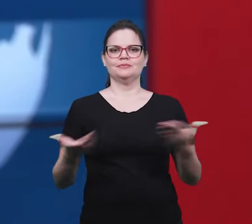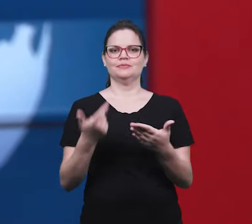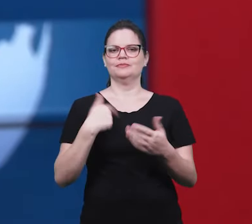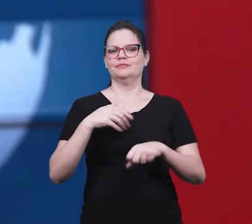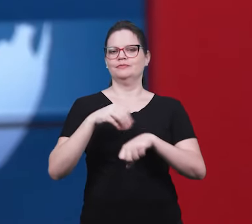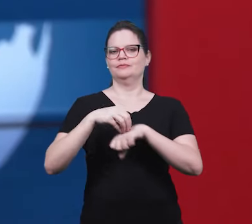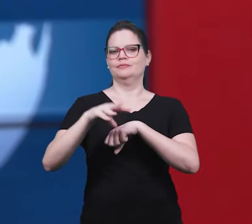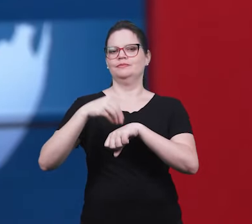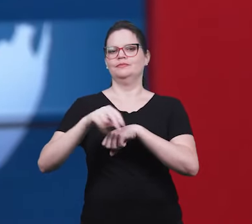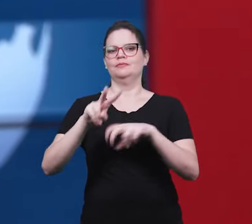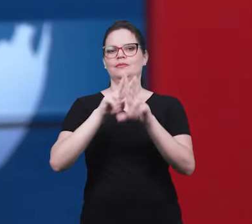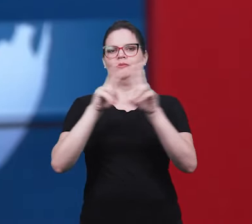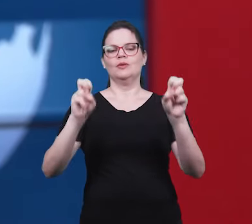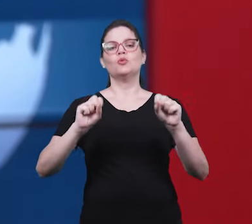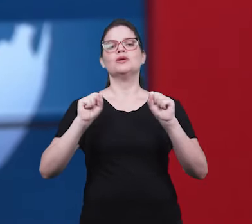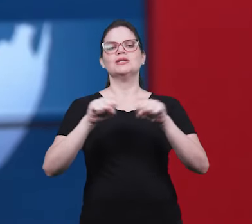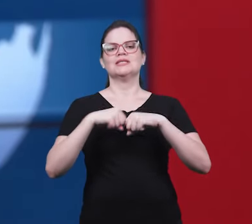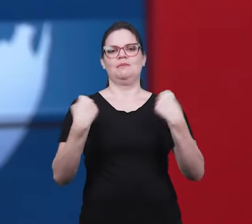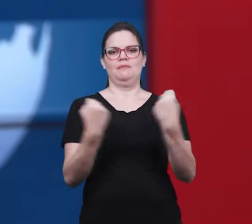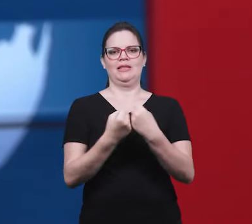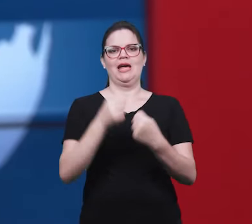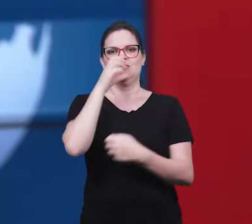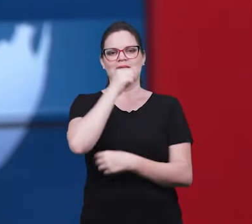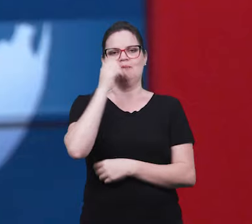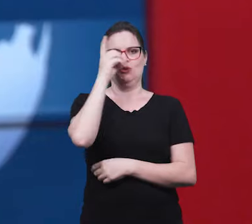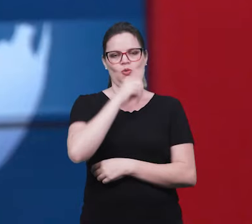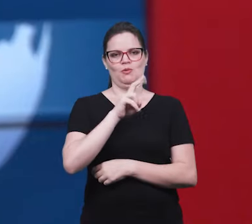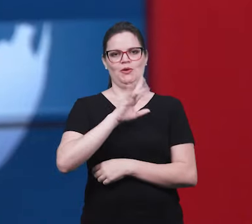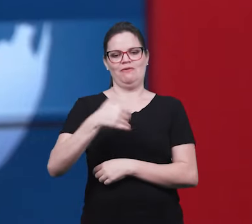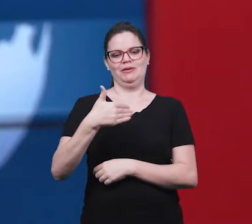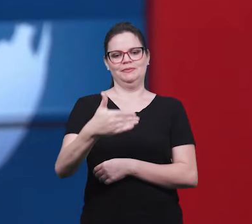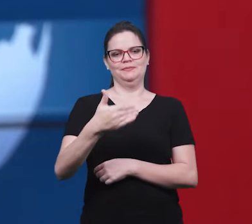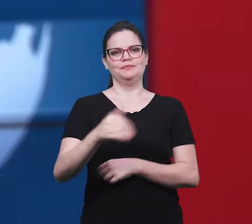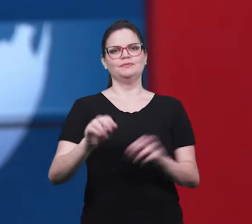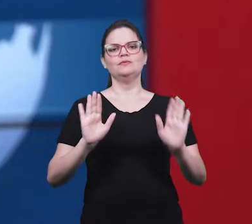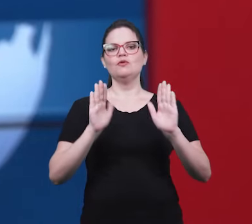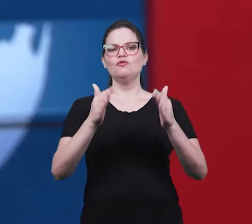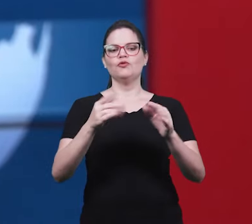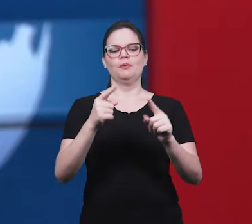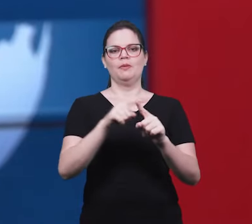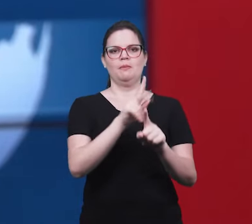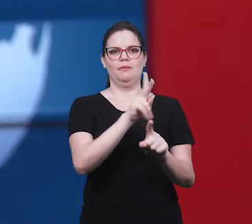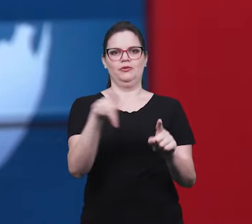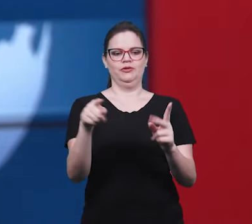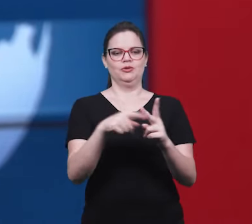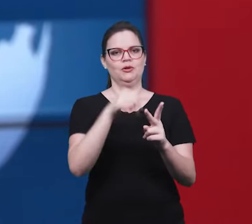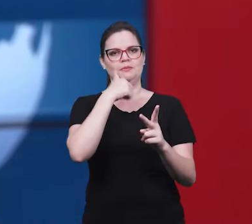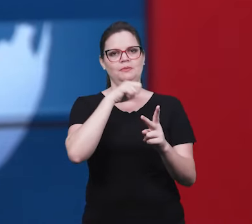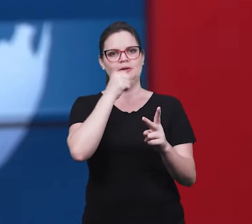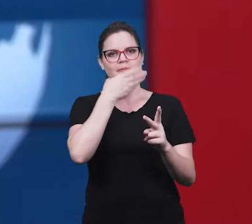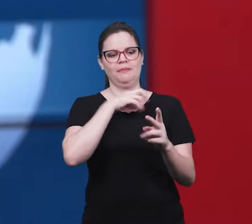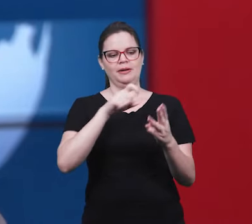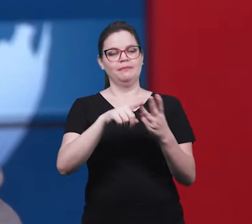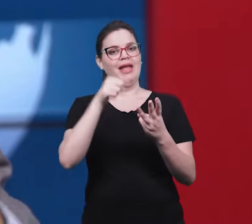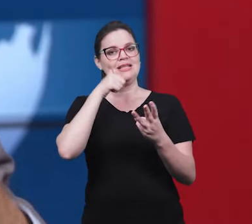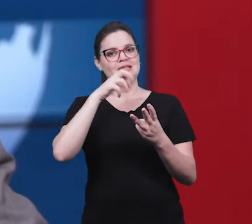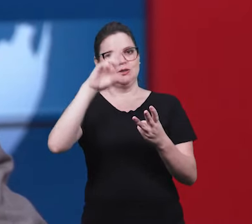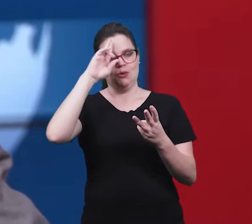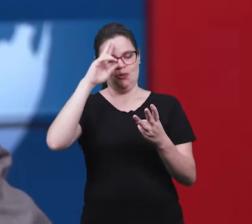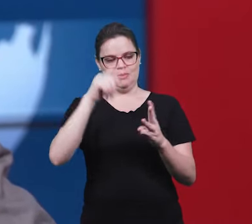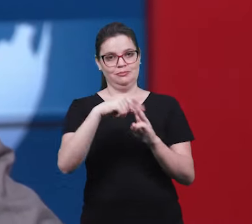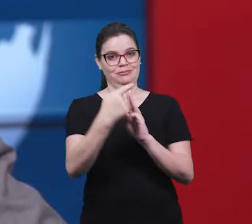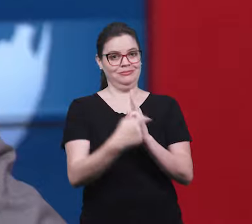falar com você sobre o seminário desse final de semana nesse final de semana tem seminário para professores pais e 100 horas hein